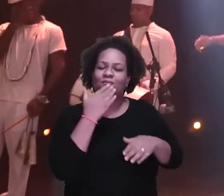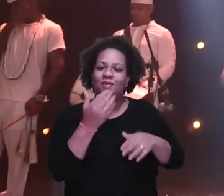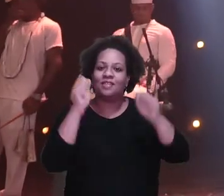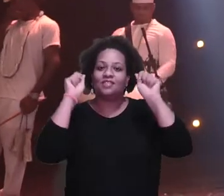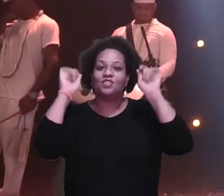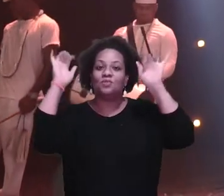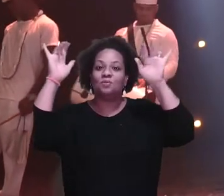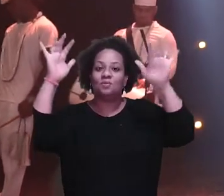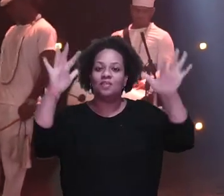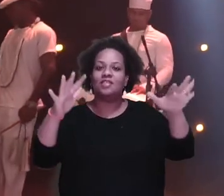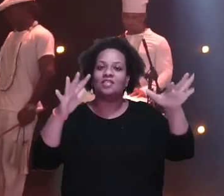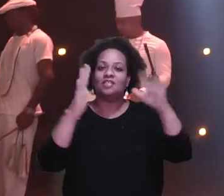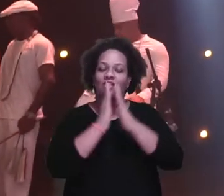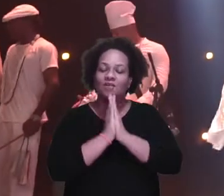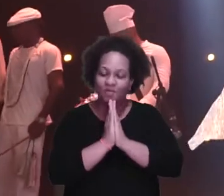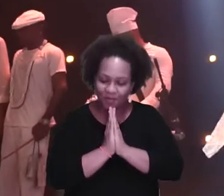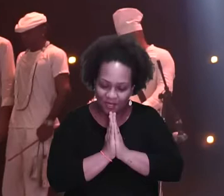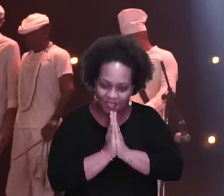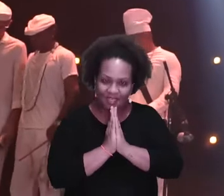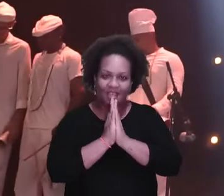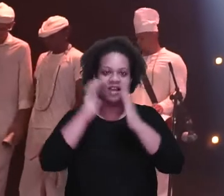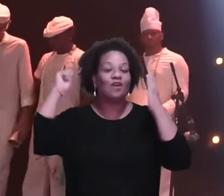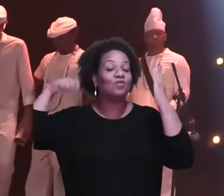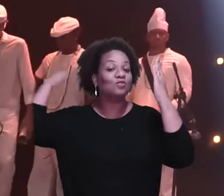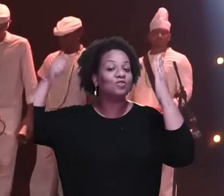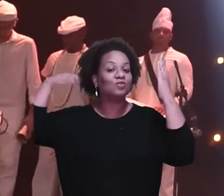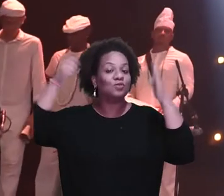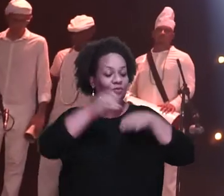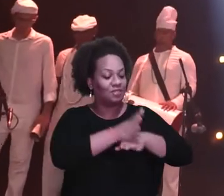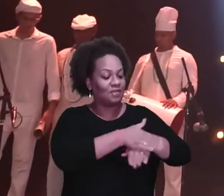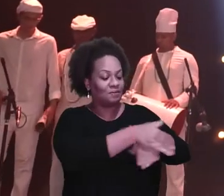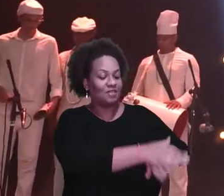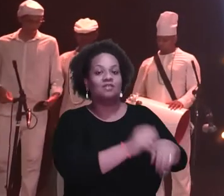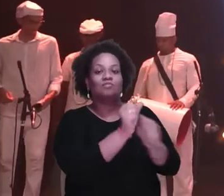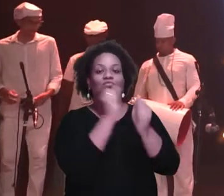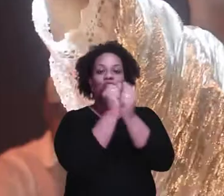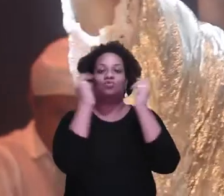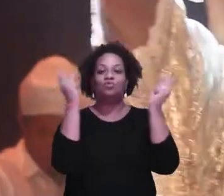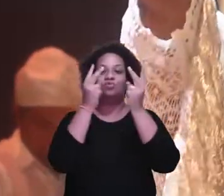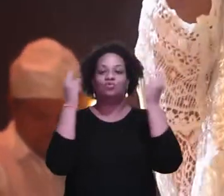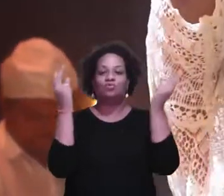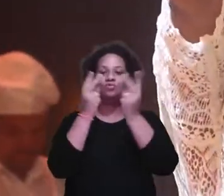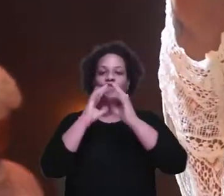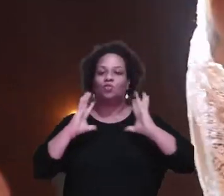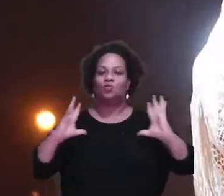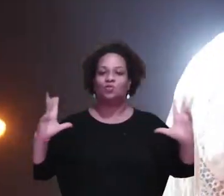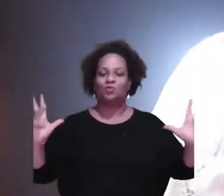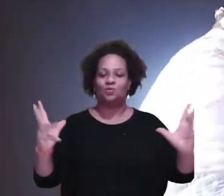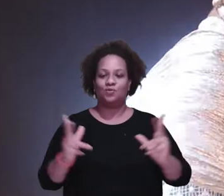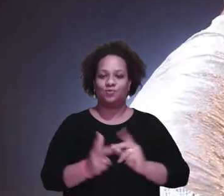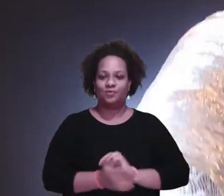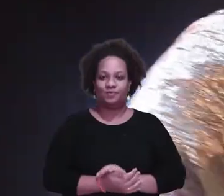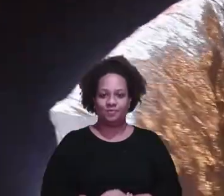gente perde a pensão eu boto um bar próximo e a Iemanjá Iansã E aí todas as vezes rapaz